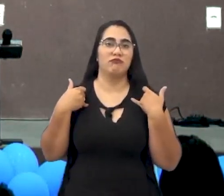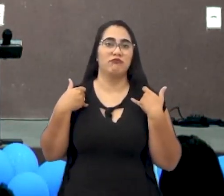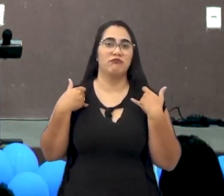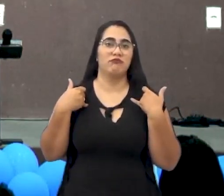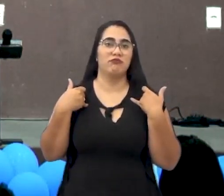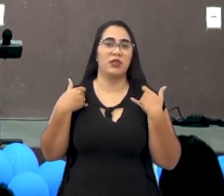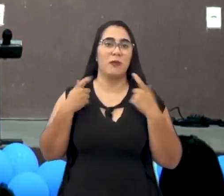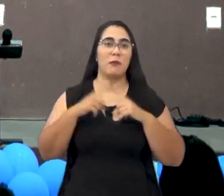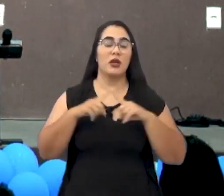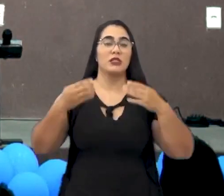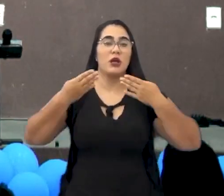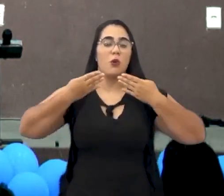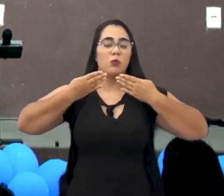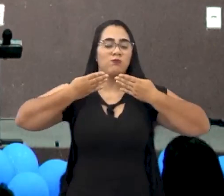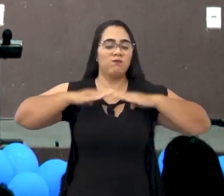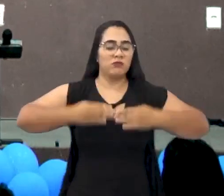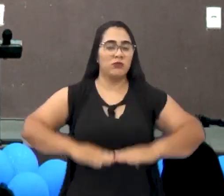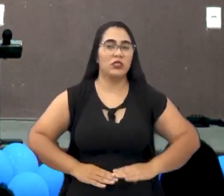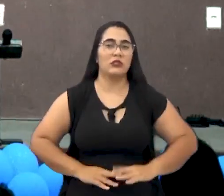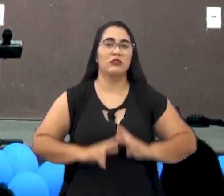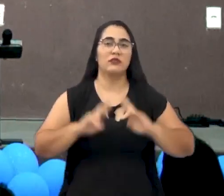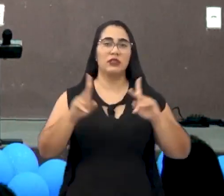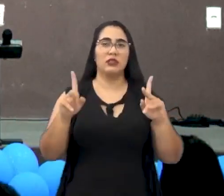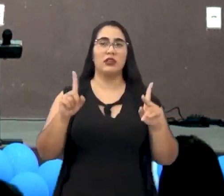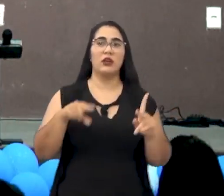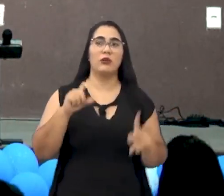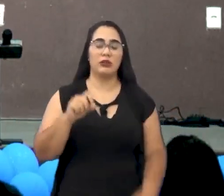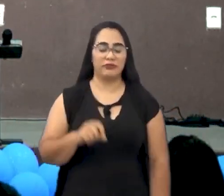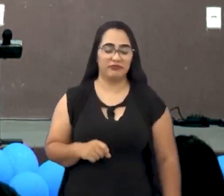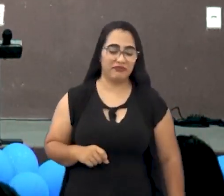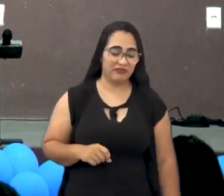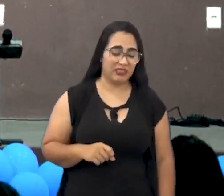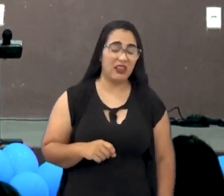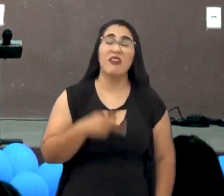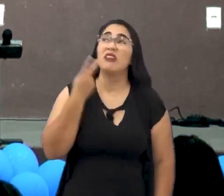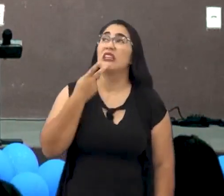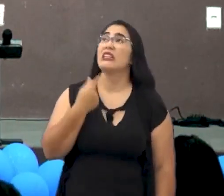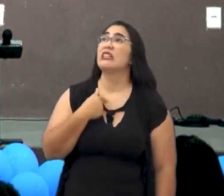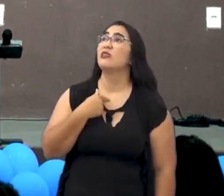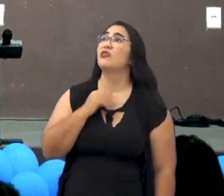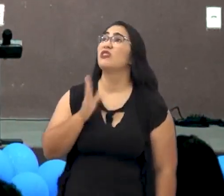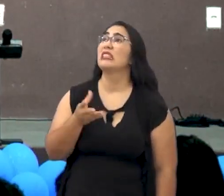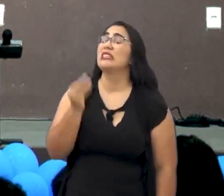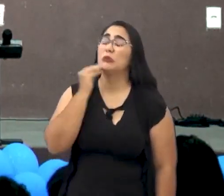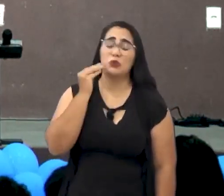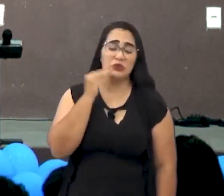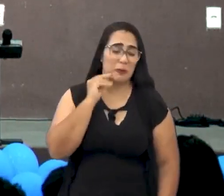A humilhação não. É entregar os boletos e dizer, Senhor, já tentei de tudo.